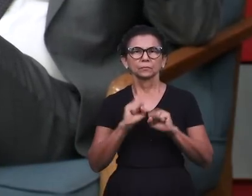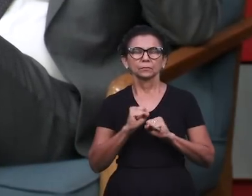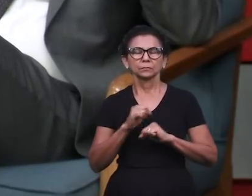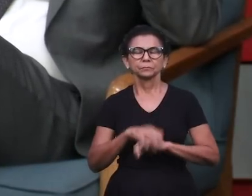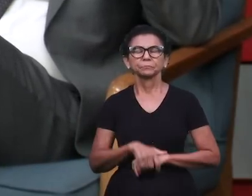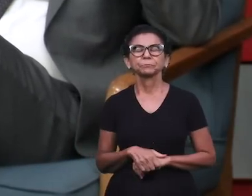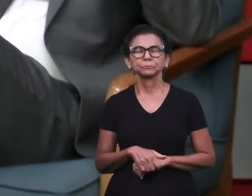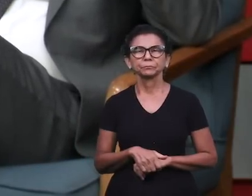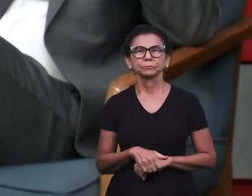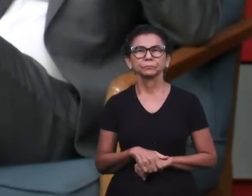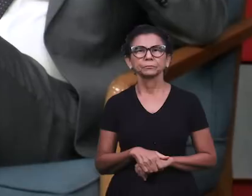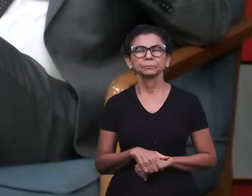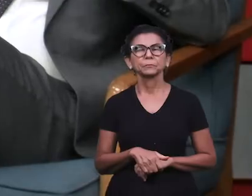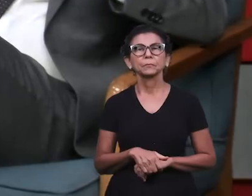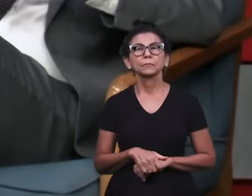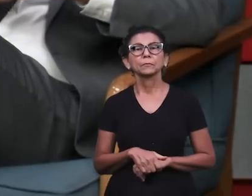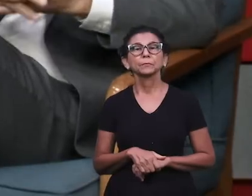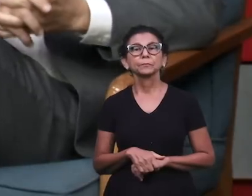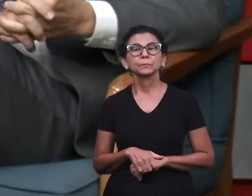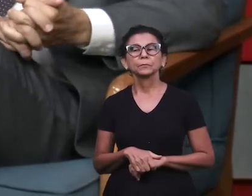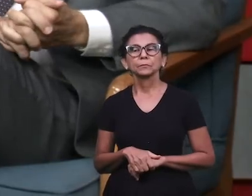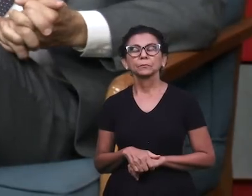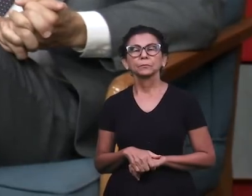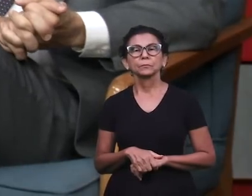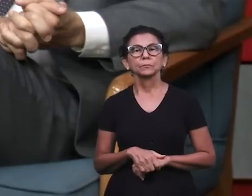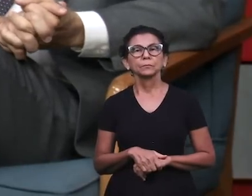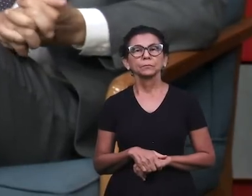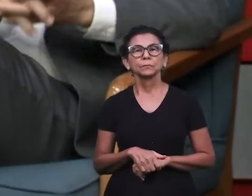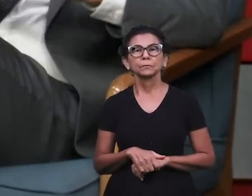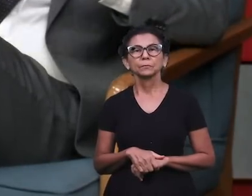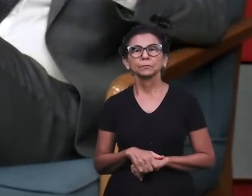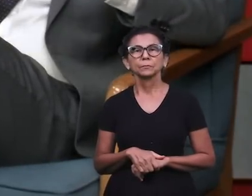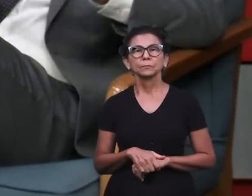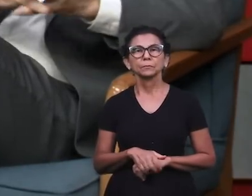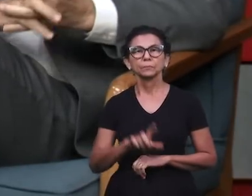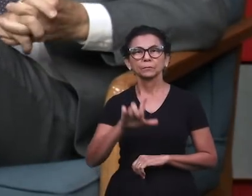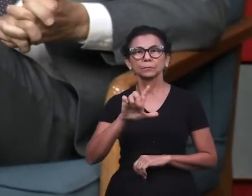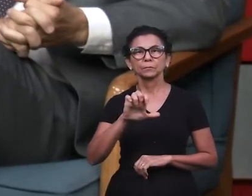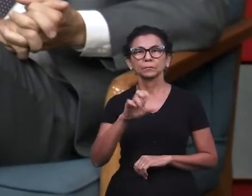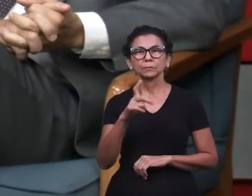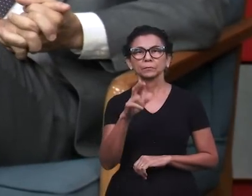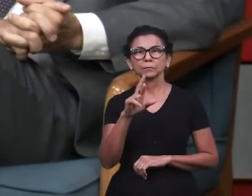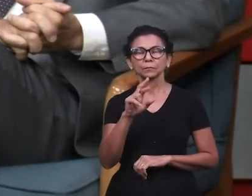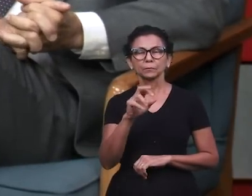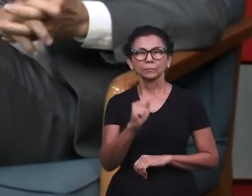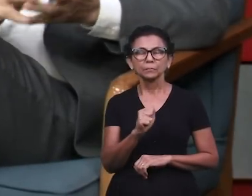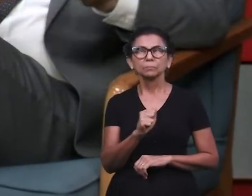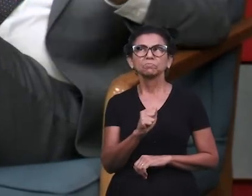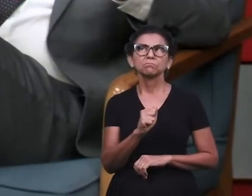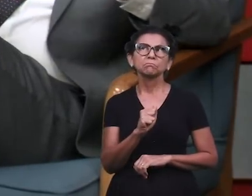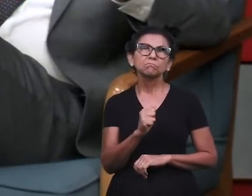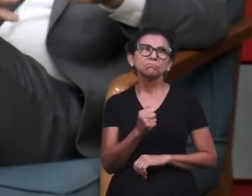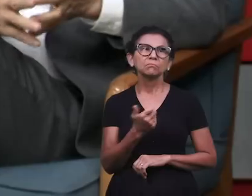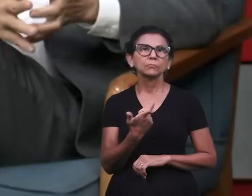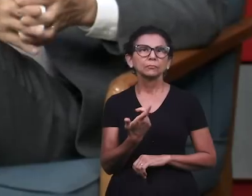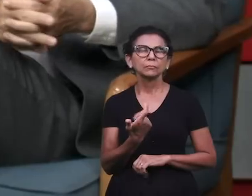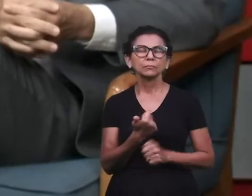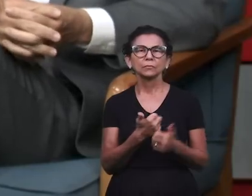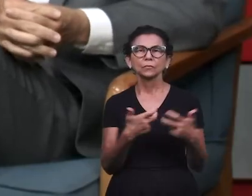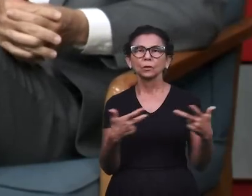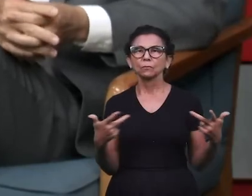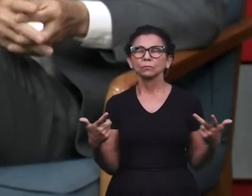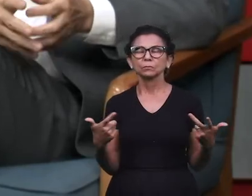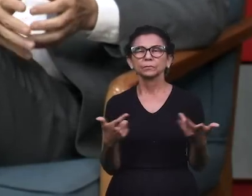Secreções e tudo mais. Mas essa doença, ela tem várias formas. A forma mais